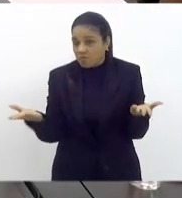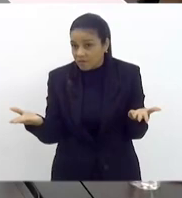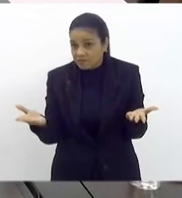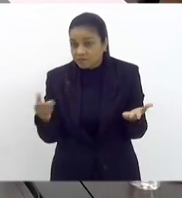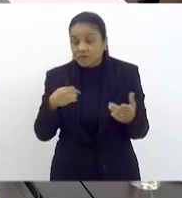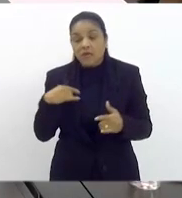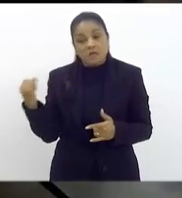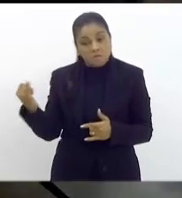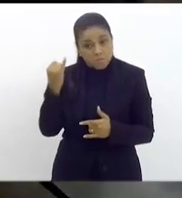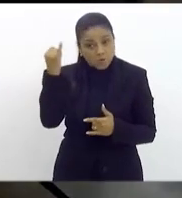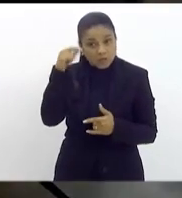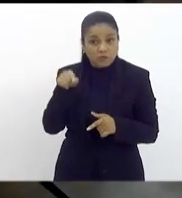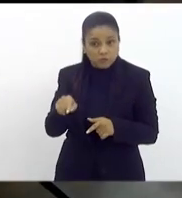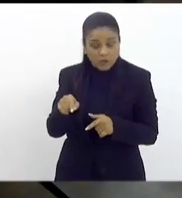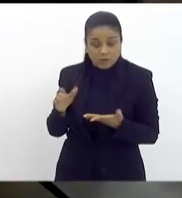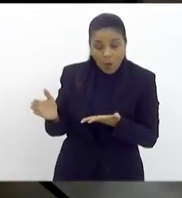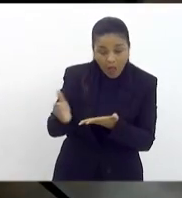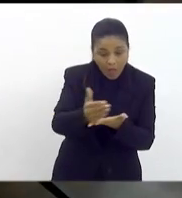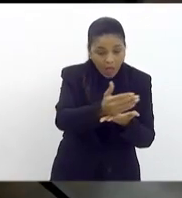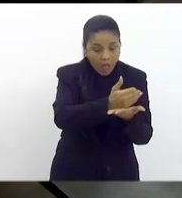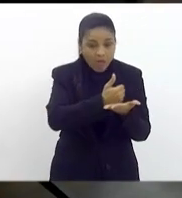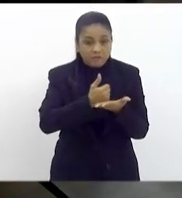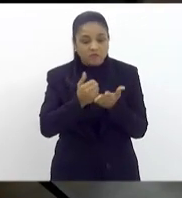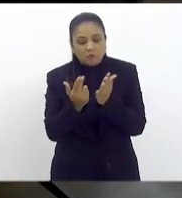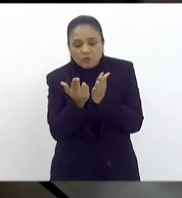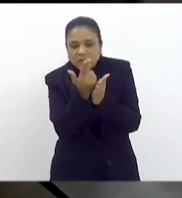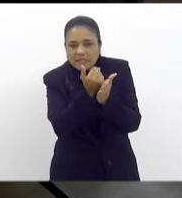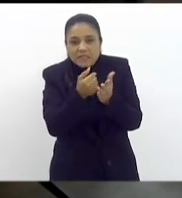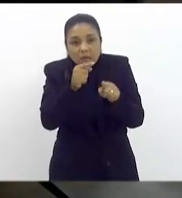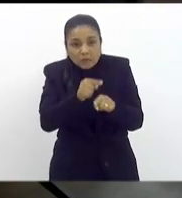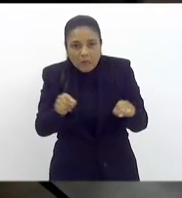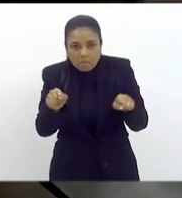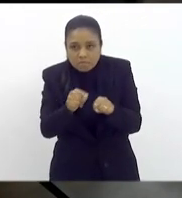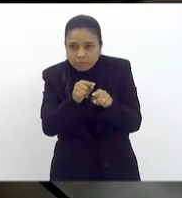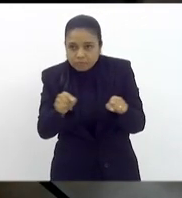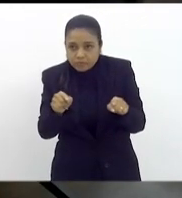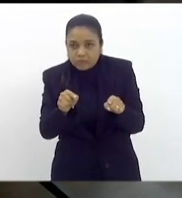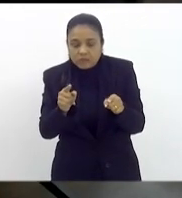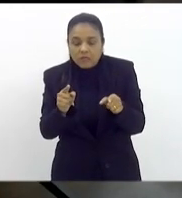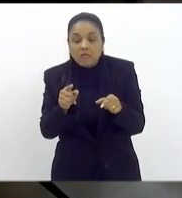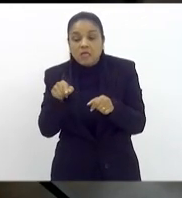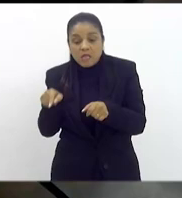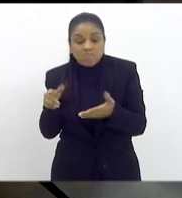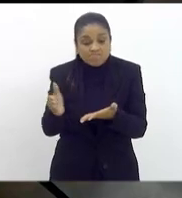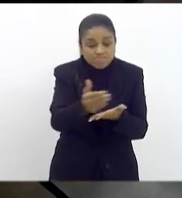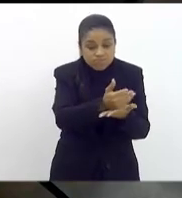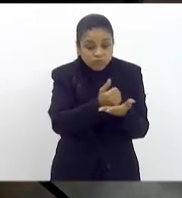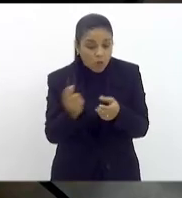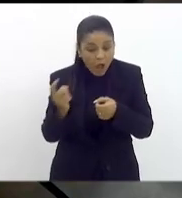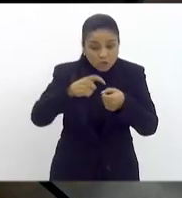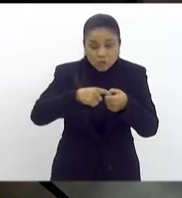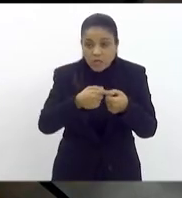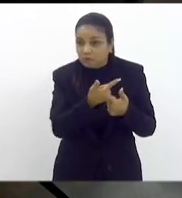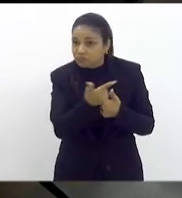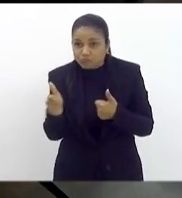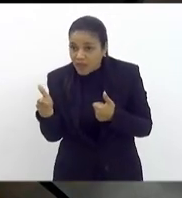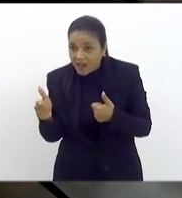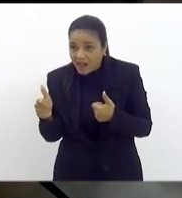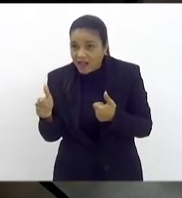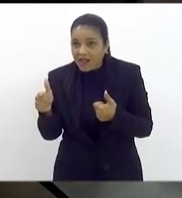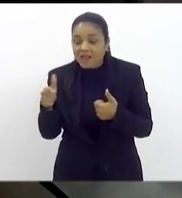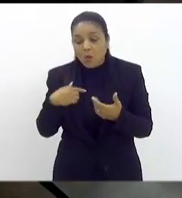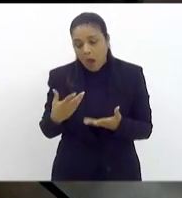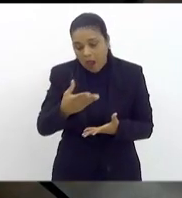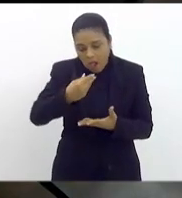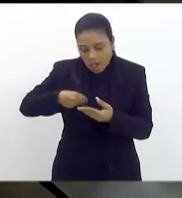eu faço a arrecadação sobre o fonograma de um compositor que não está associado, eu fico com valor retido. E se esse